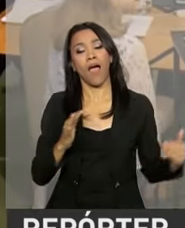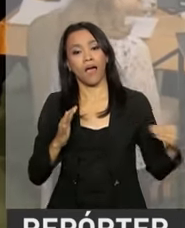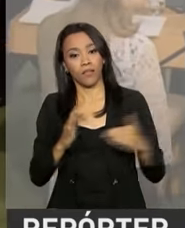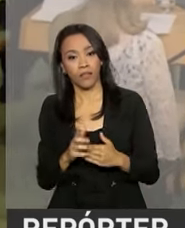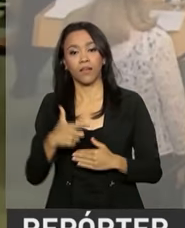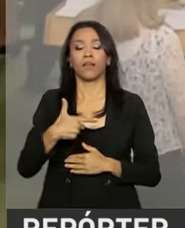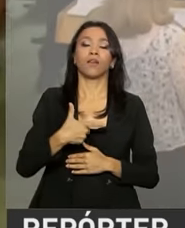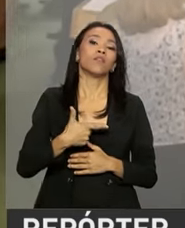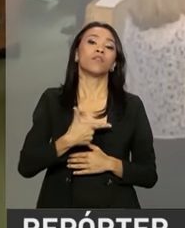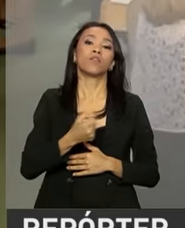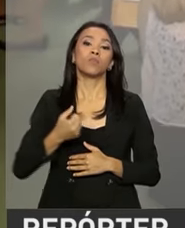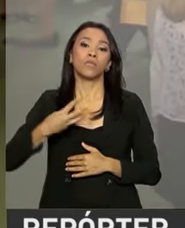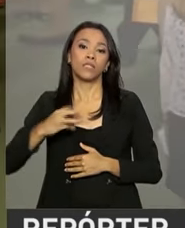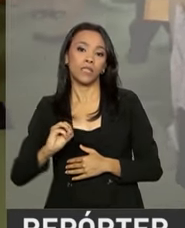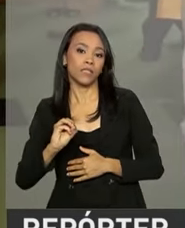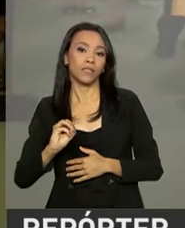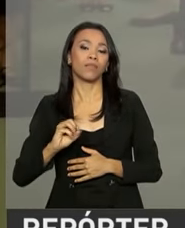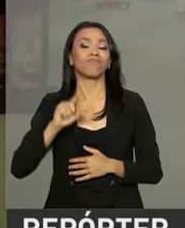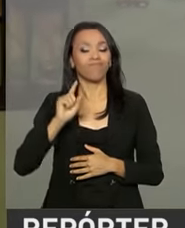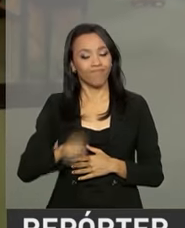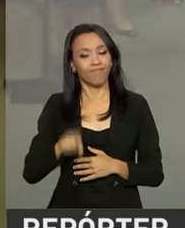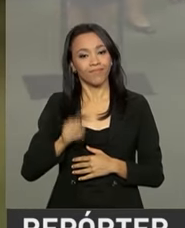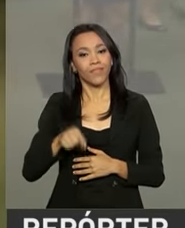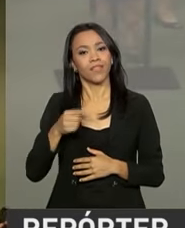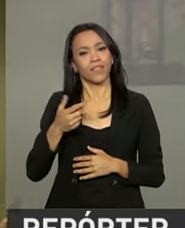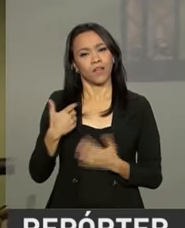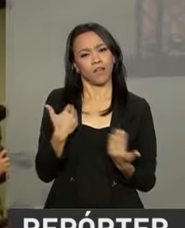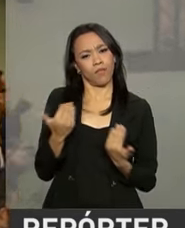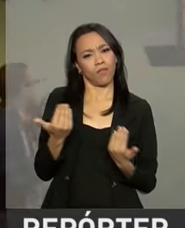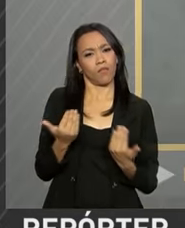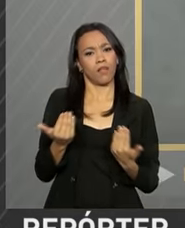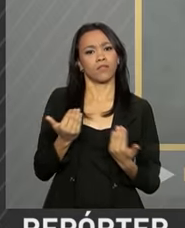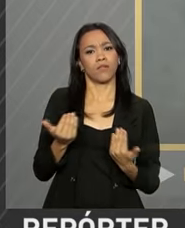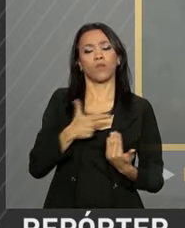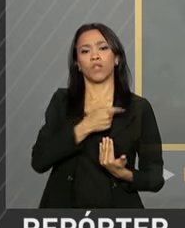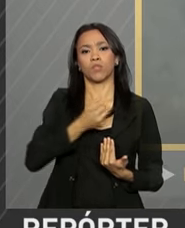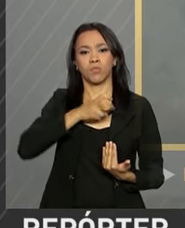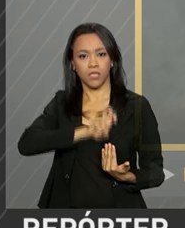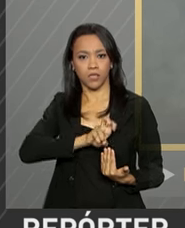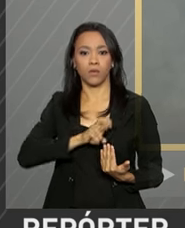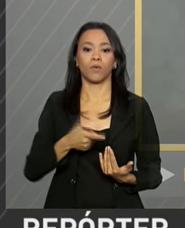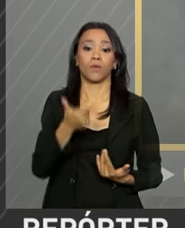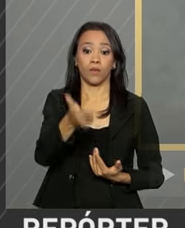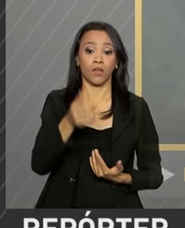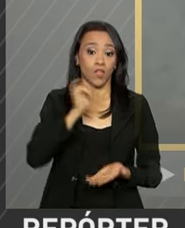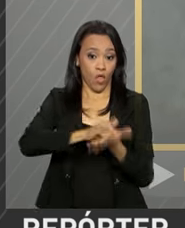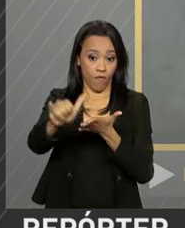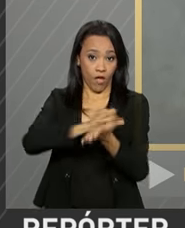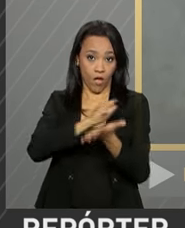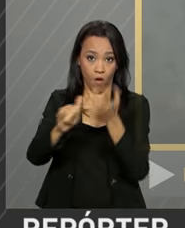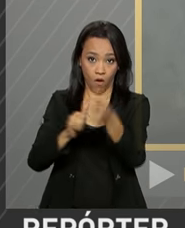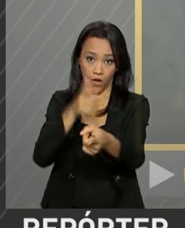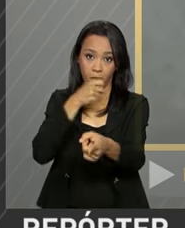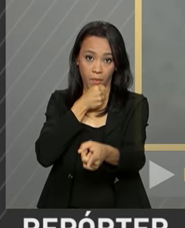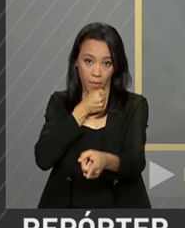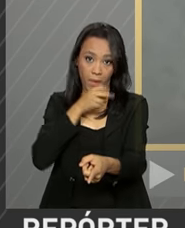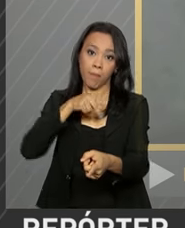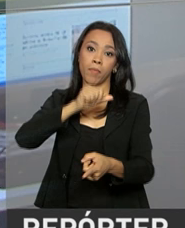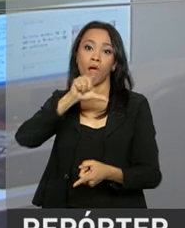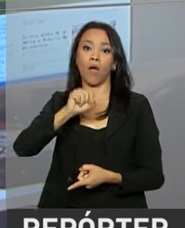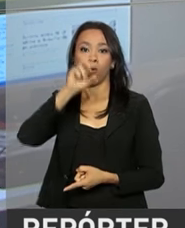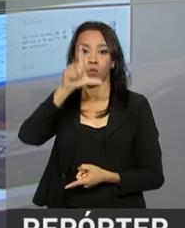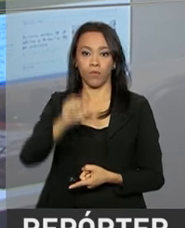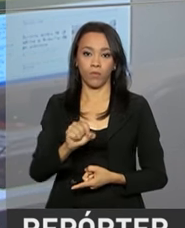2030, considerando os níveis de 2005. De Nova York, nos Estados Unidos, Paulo La